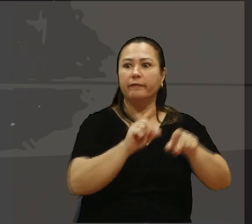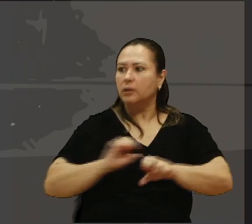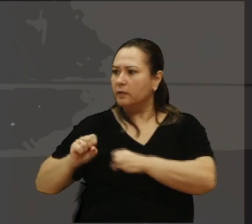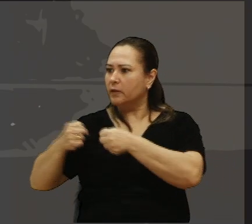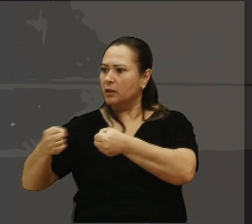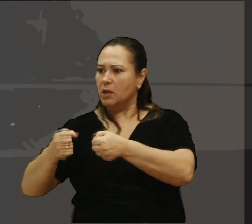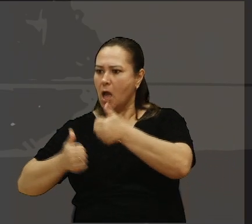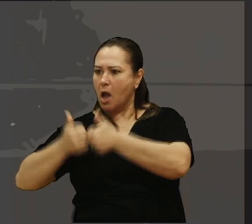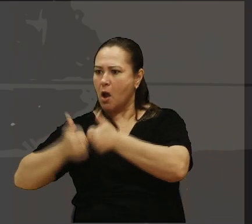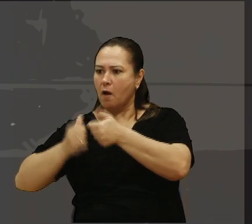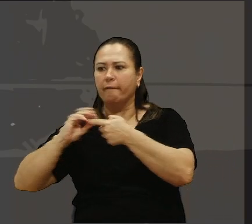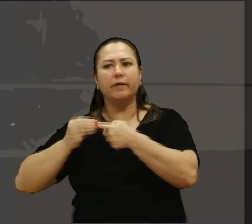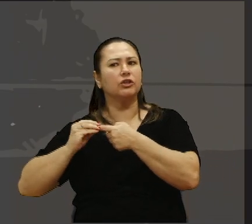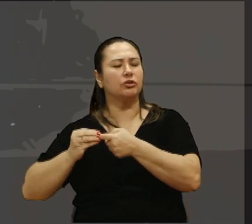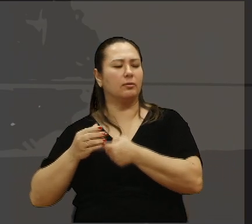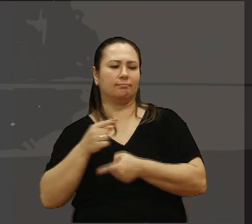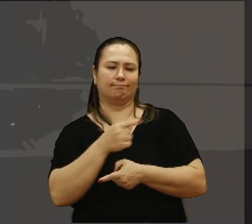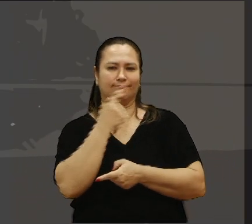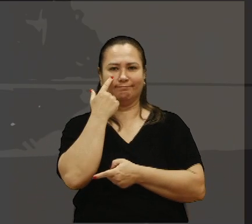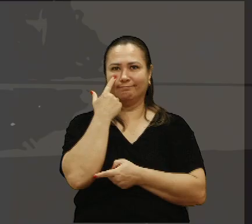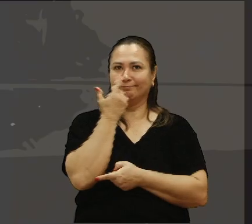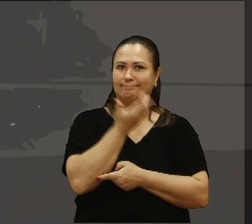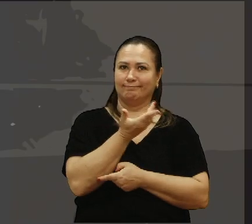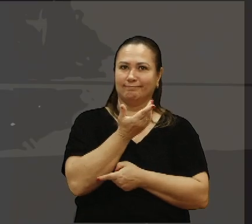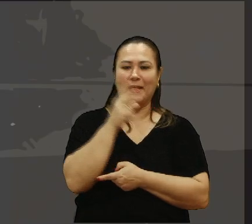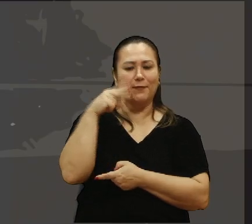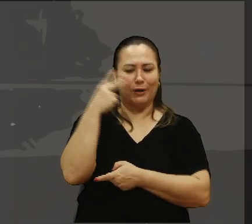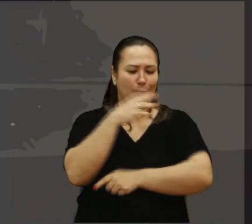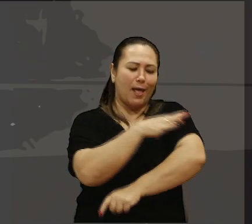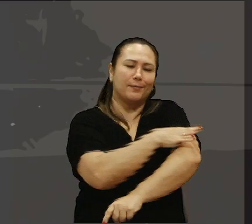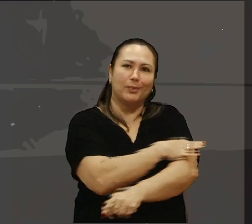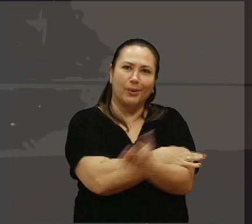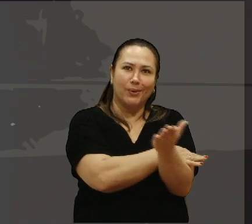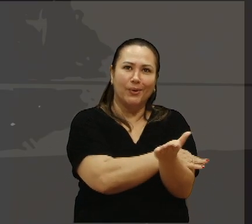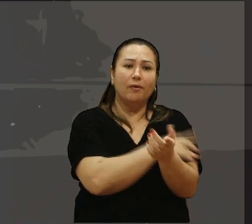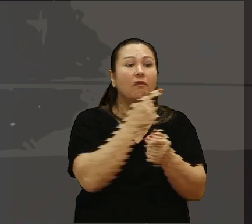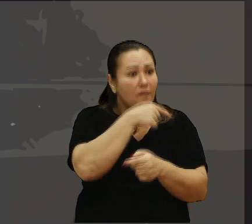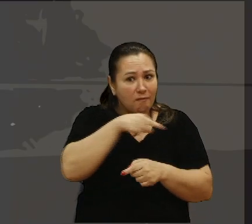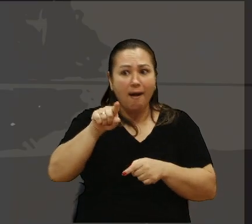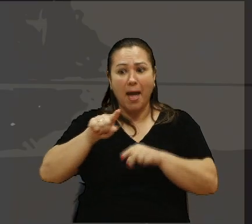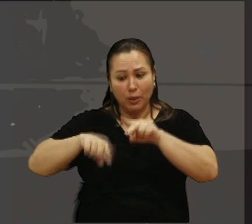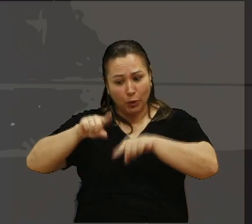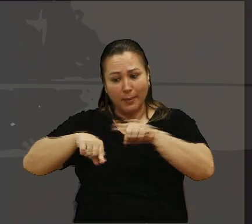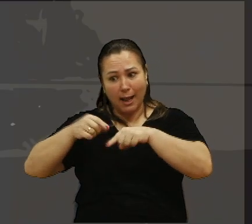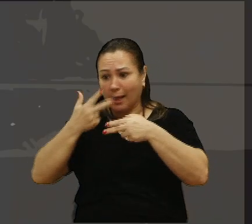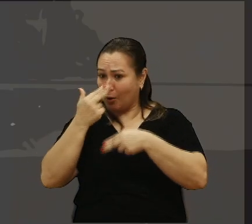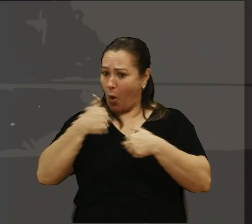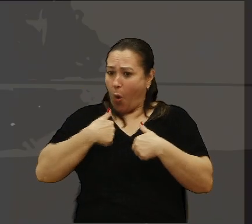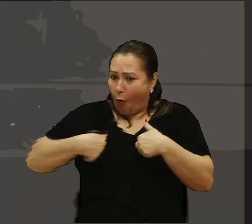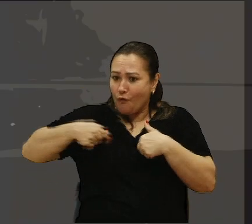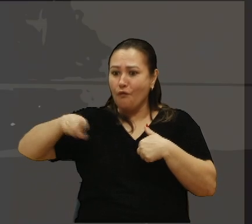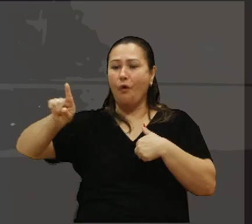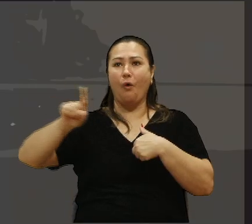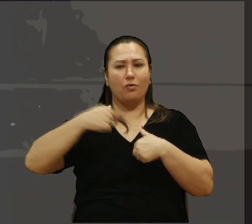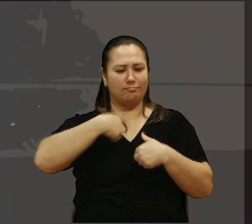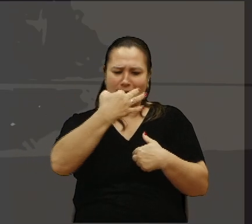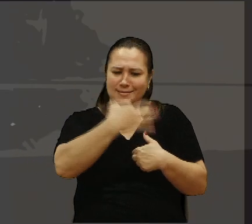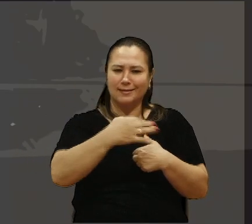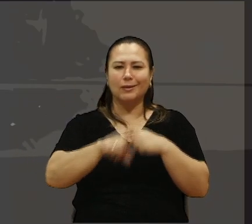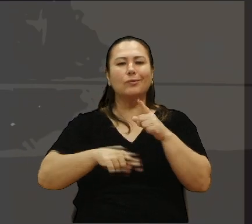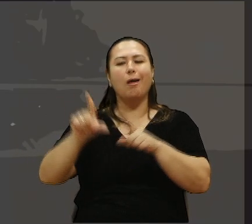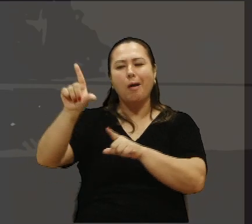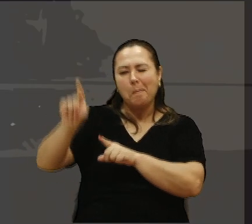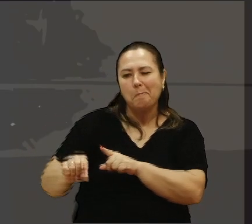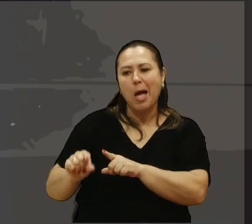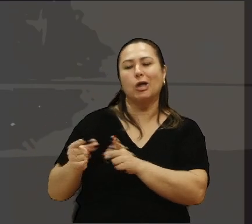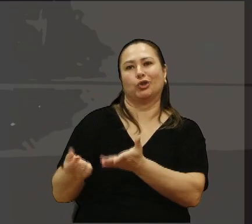feijão. Vossa Excelência, vereador Capitão Ramon, vai no mercado como eu vou e tem certeza que o preço